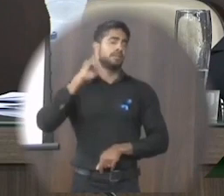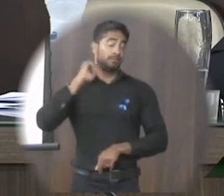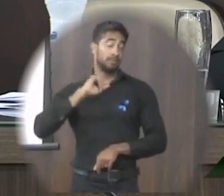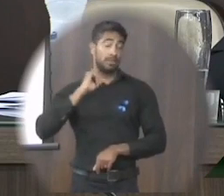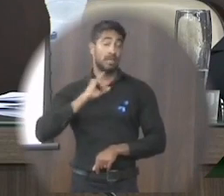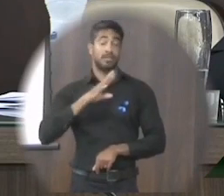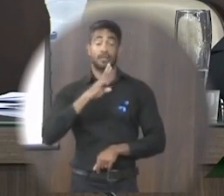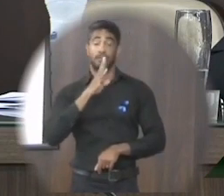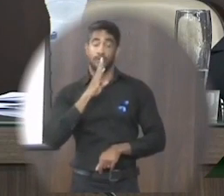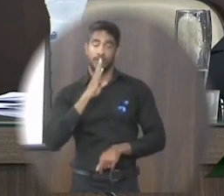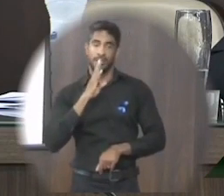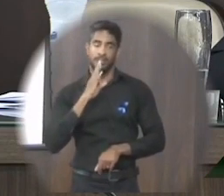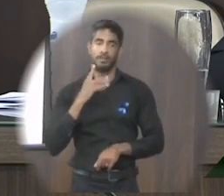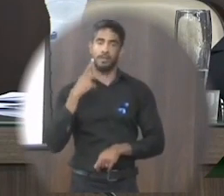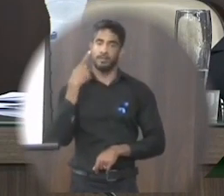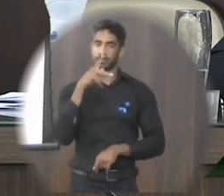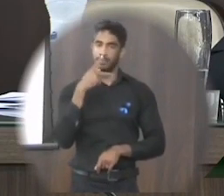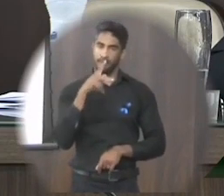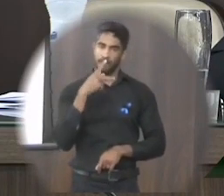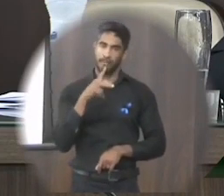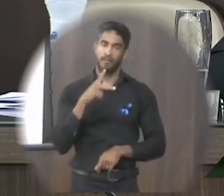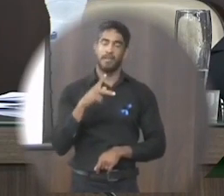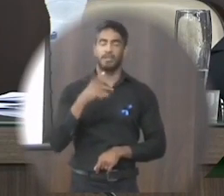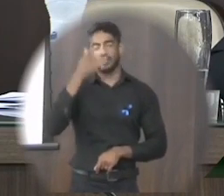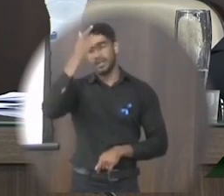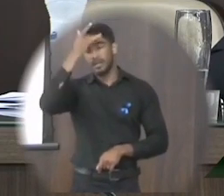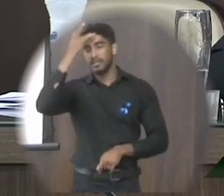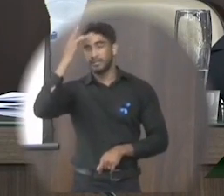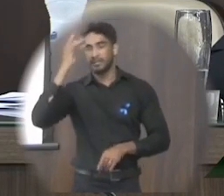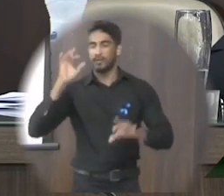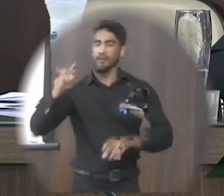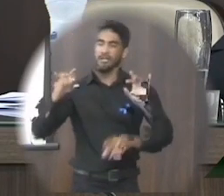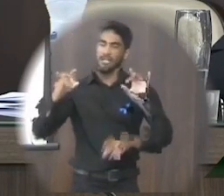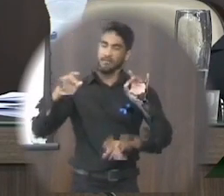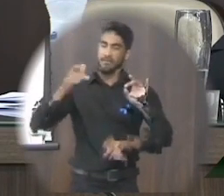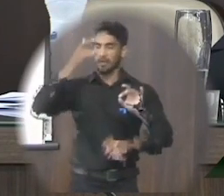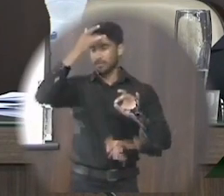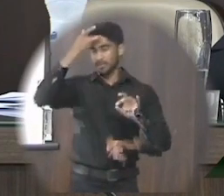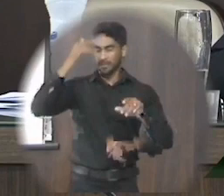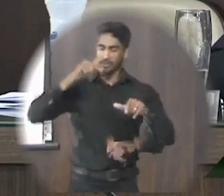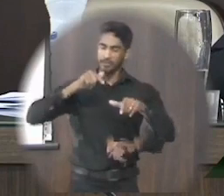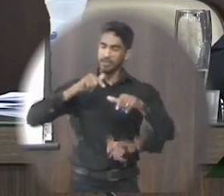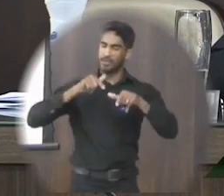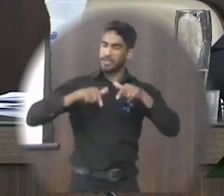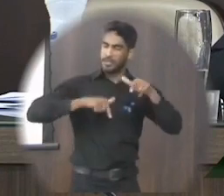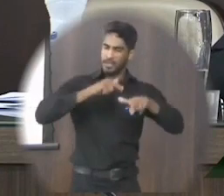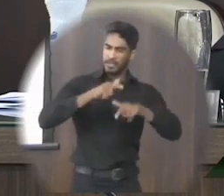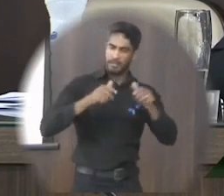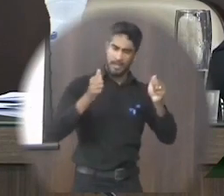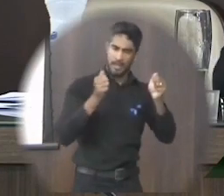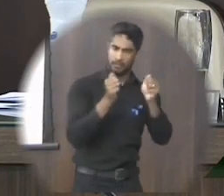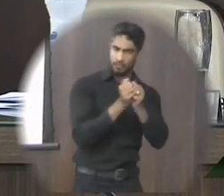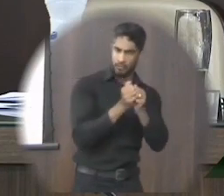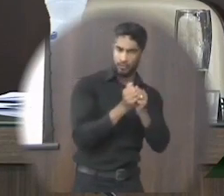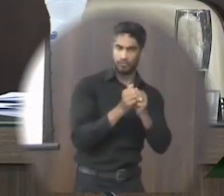façam chegar ao conhecimento dos seus integrantes, em especial aqueles que participaram da operação mencionada.